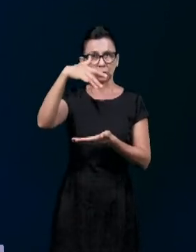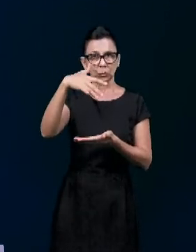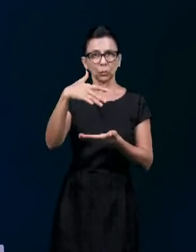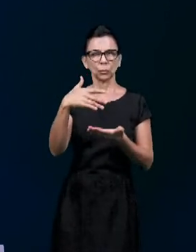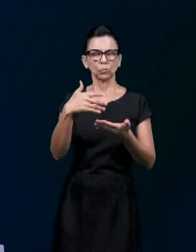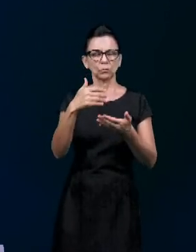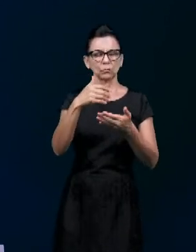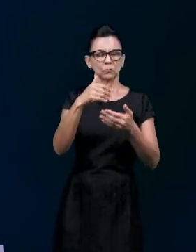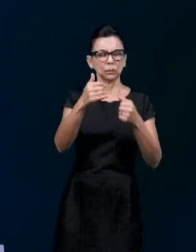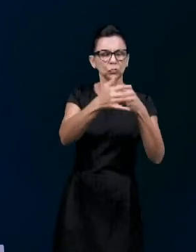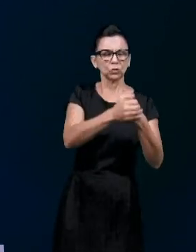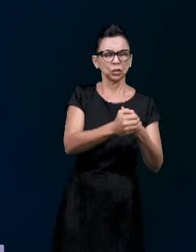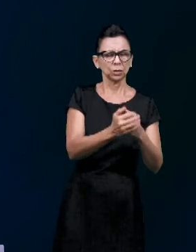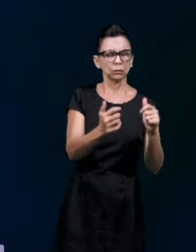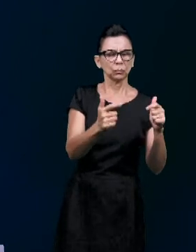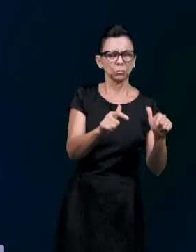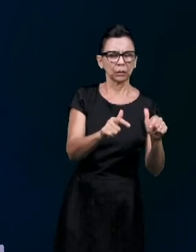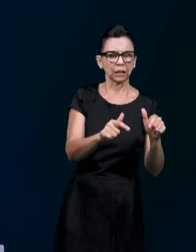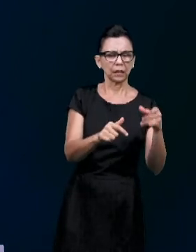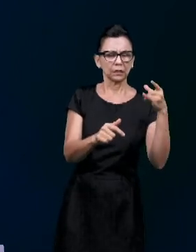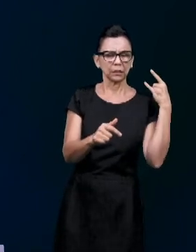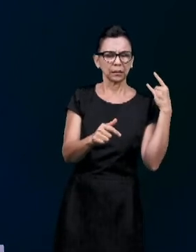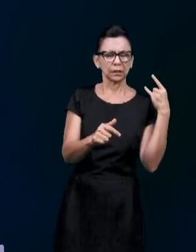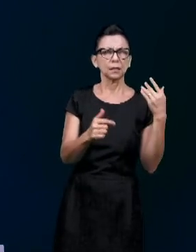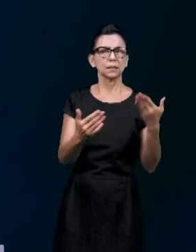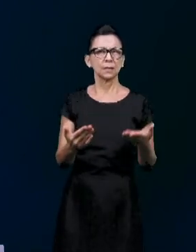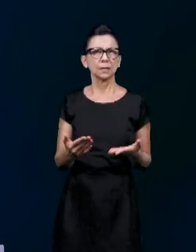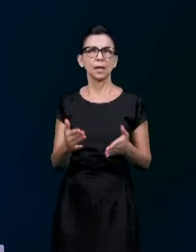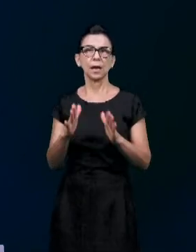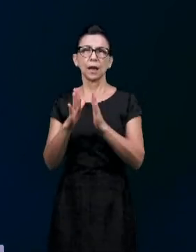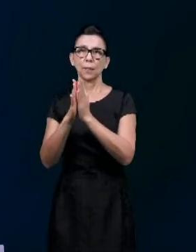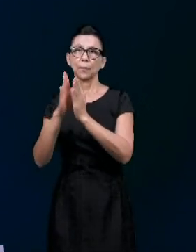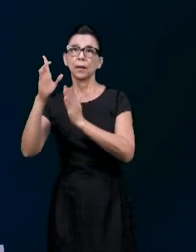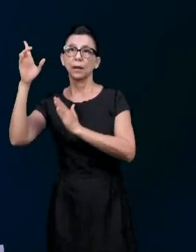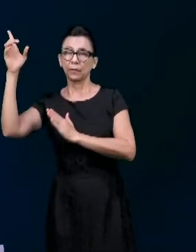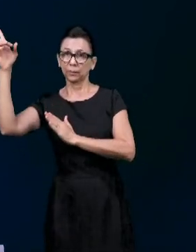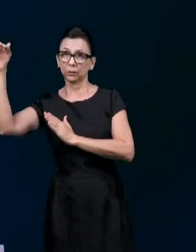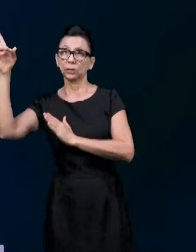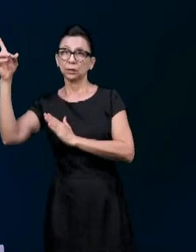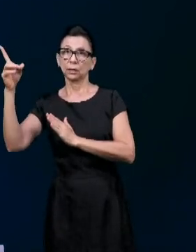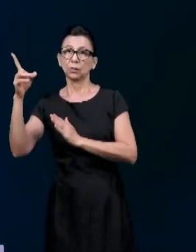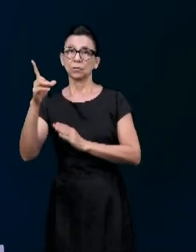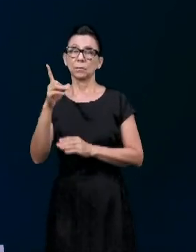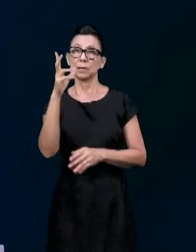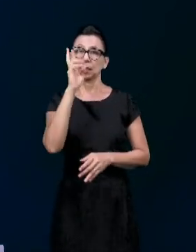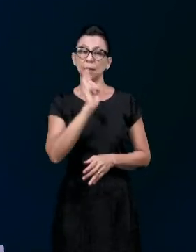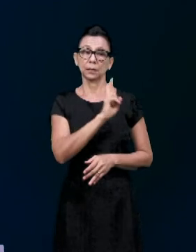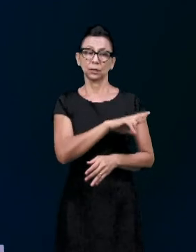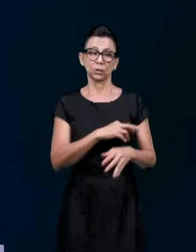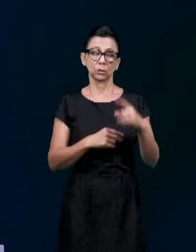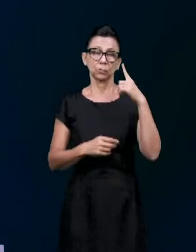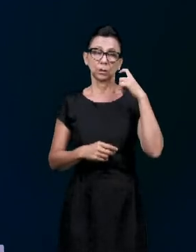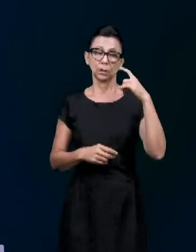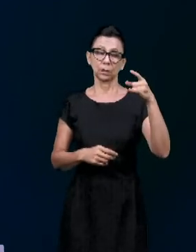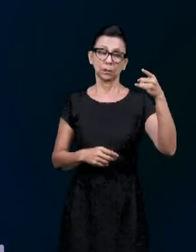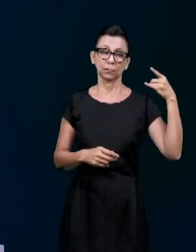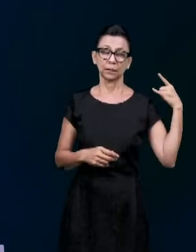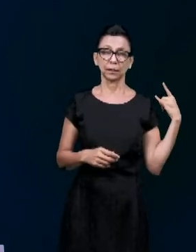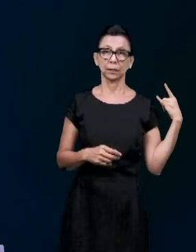no campo dos interesses humanos e religiosos. Letra C, ele achou e escondeu no